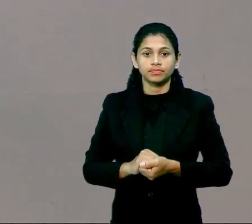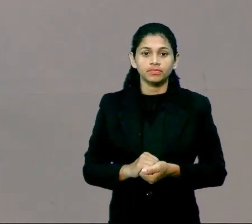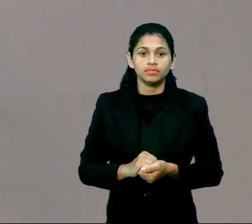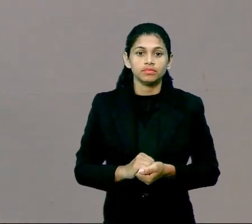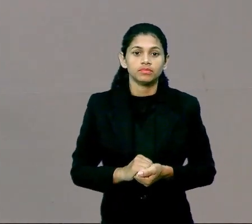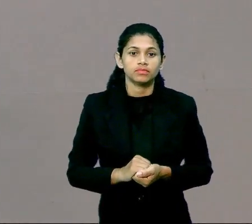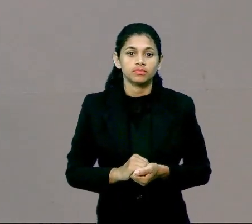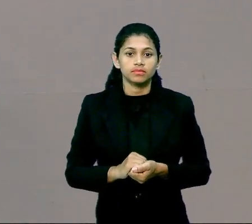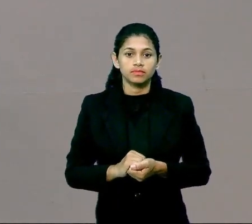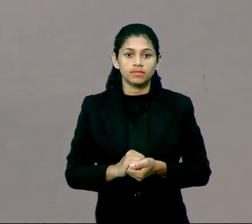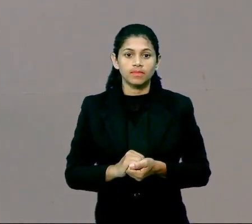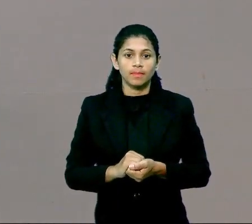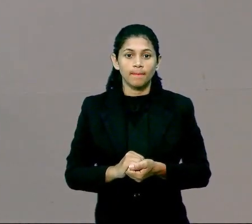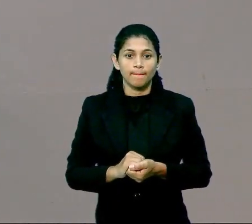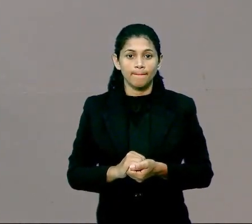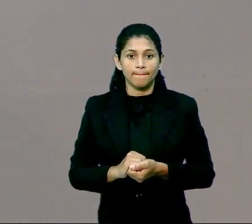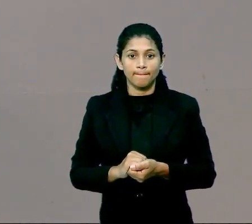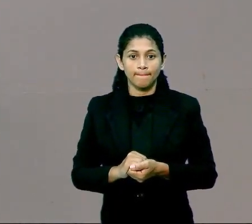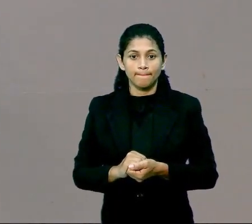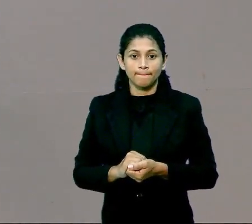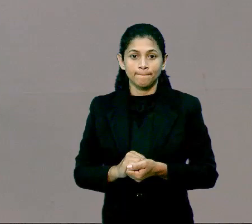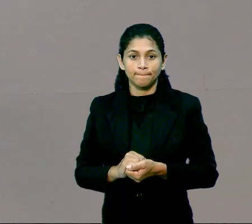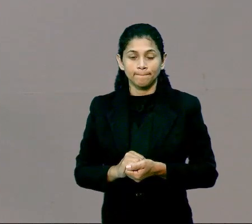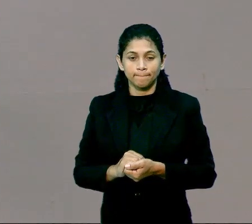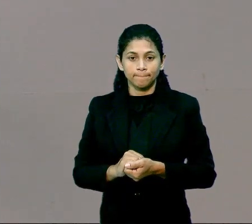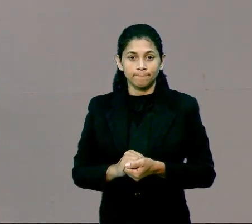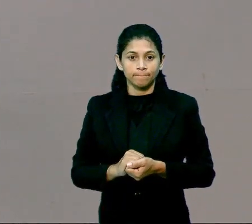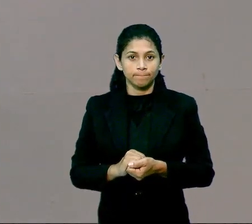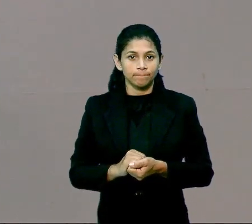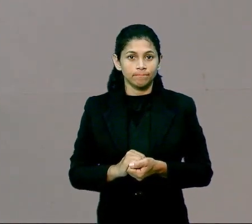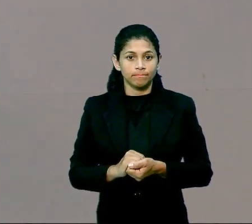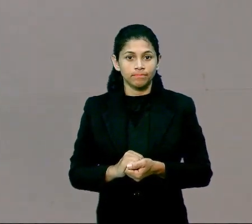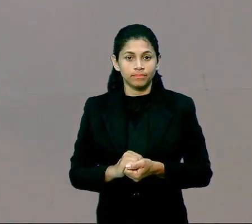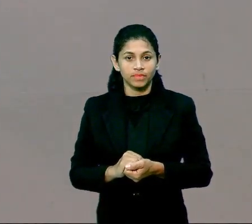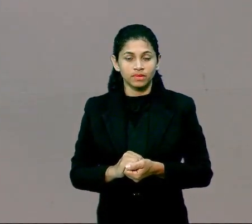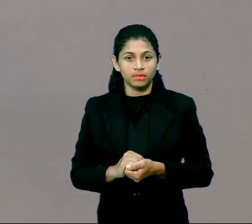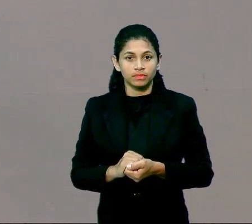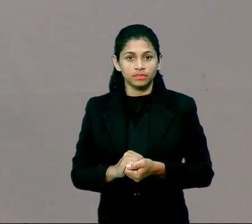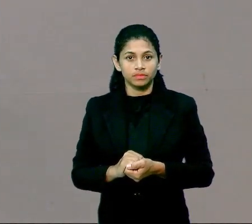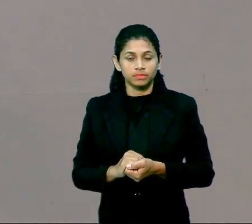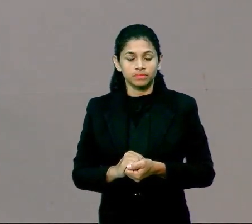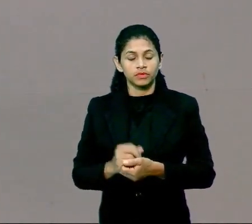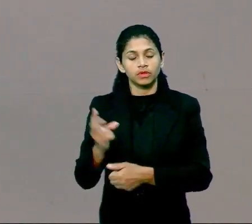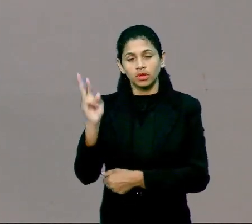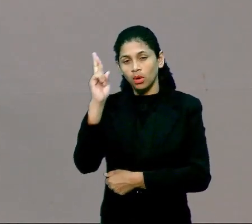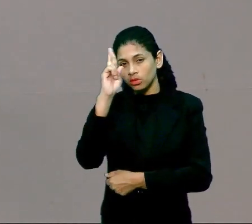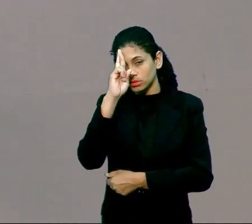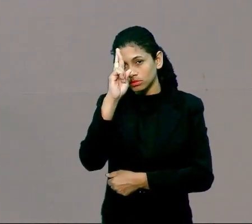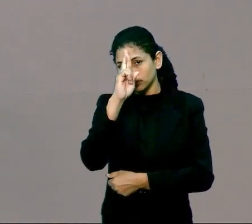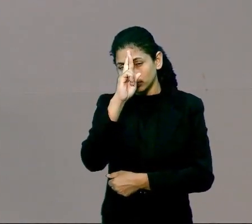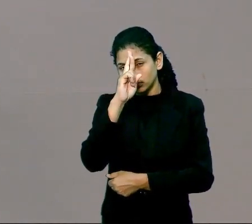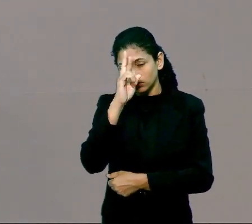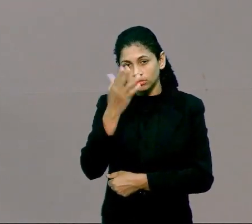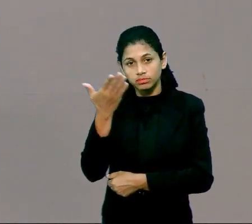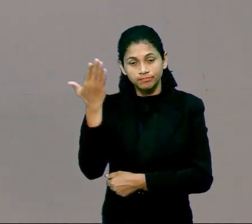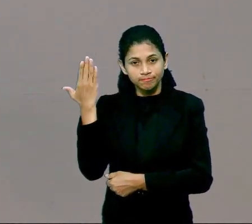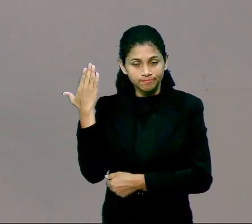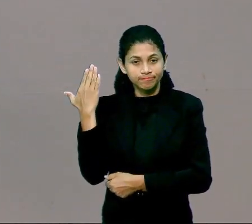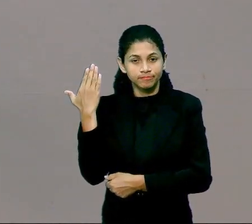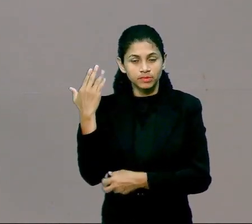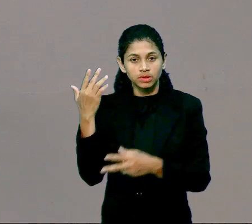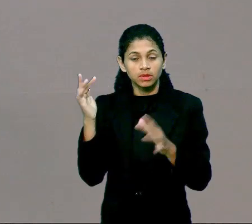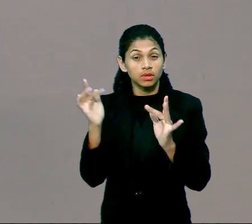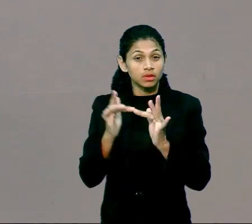e mesclada com a vertente ocidental, fazendo um resgate histórico, fazendo associações um pouco